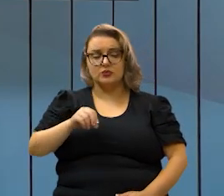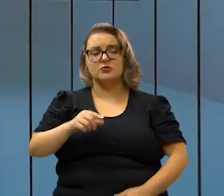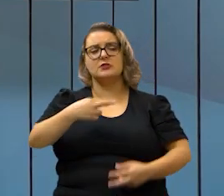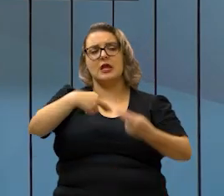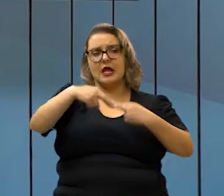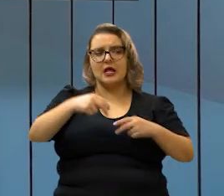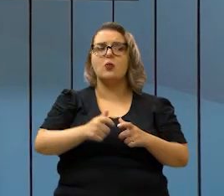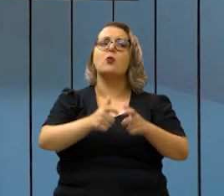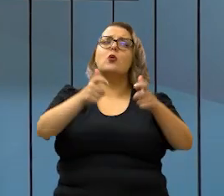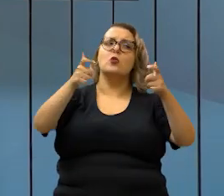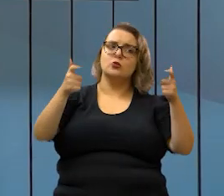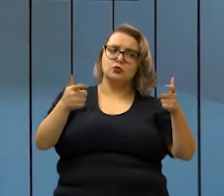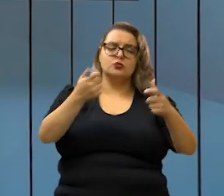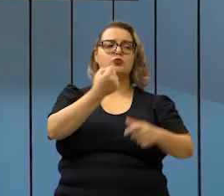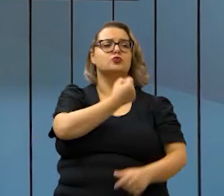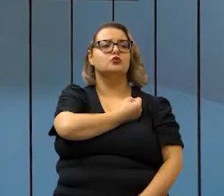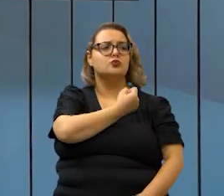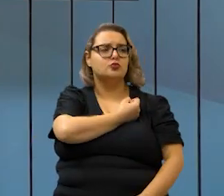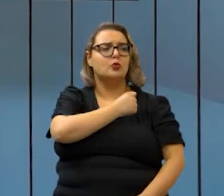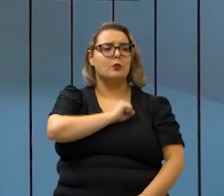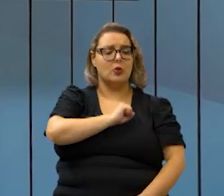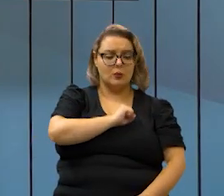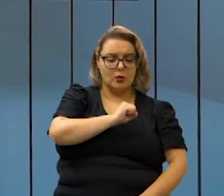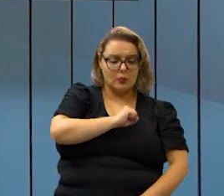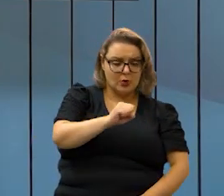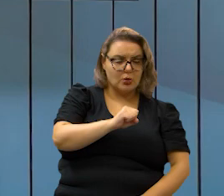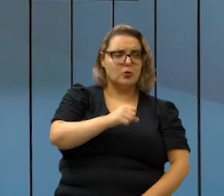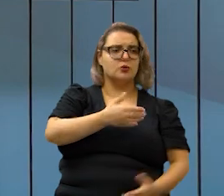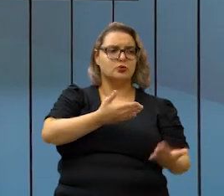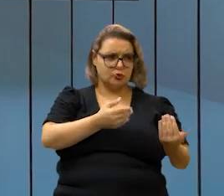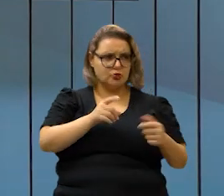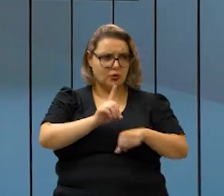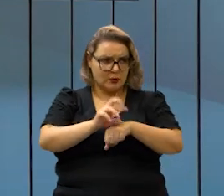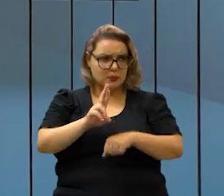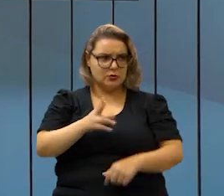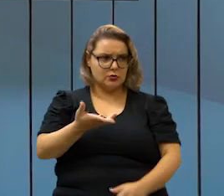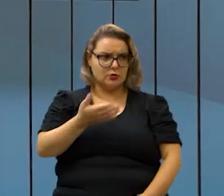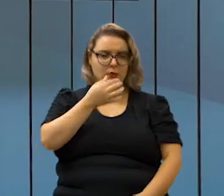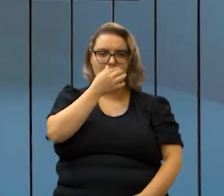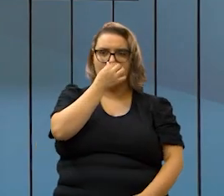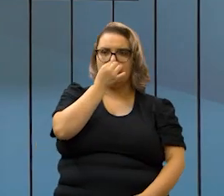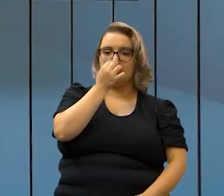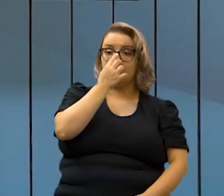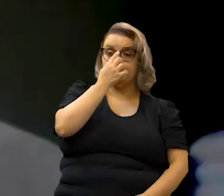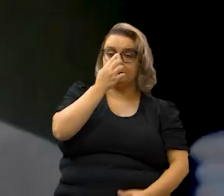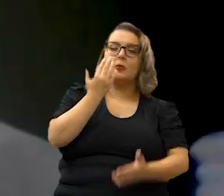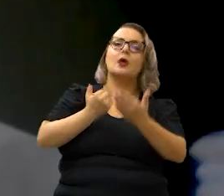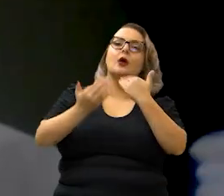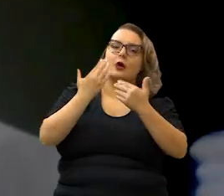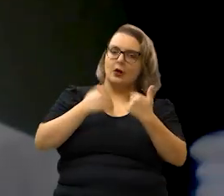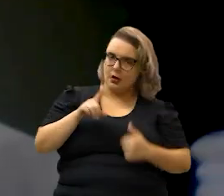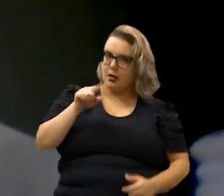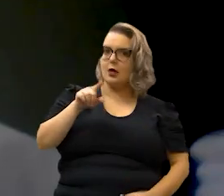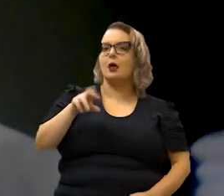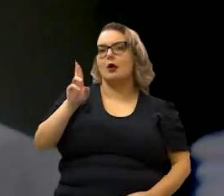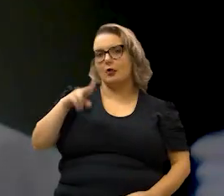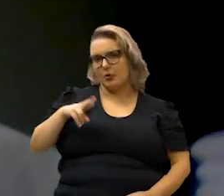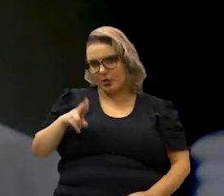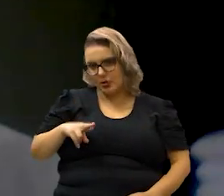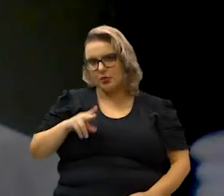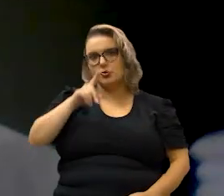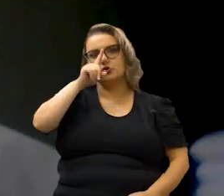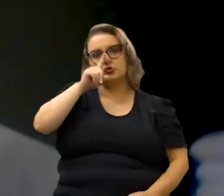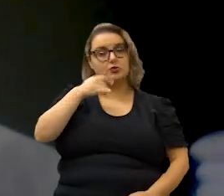com esse aumento no número de infartos entre os jovens também, doutor? A alimentação é um fator